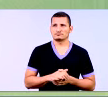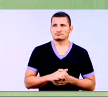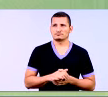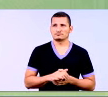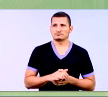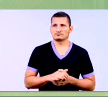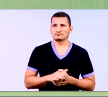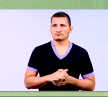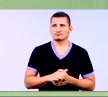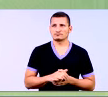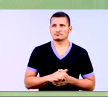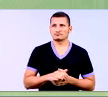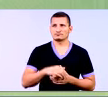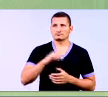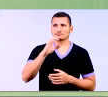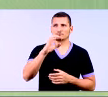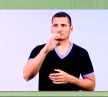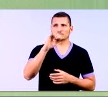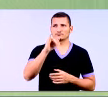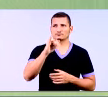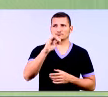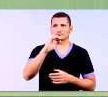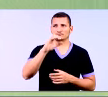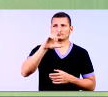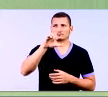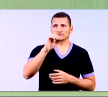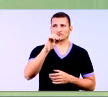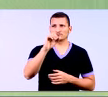por segundo, gente.